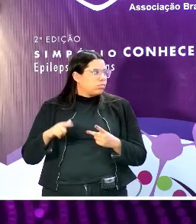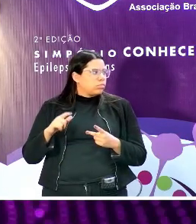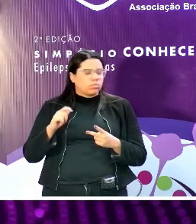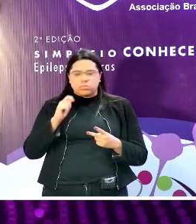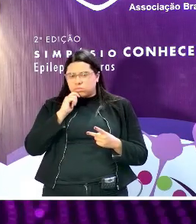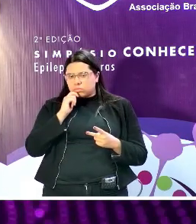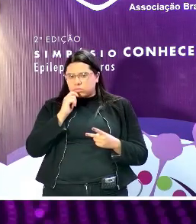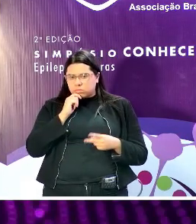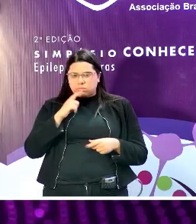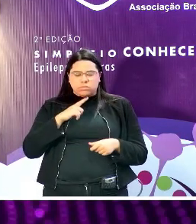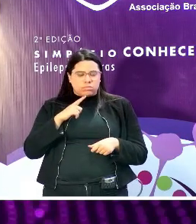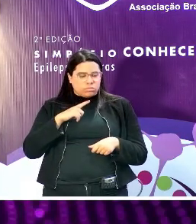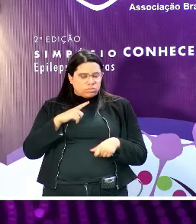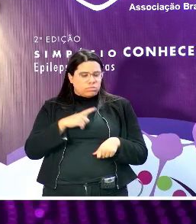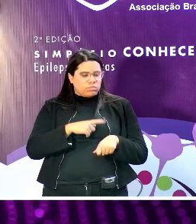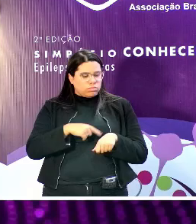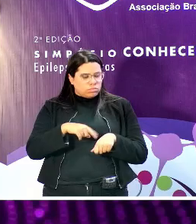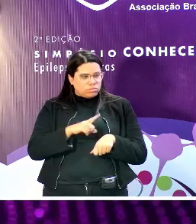muito tempo